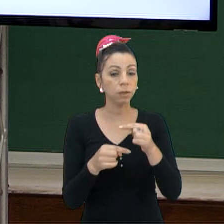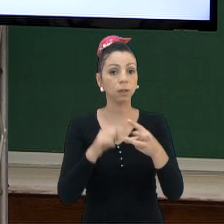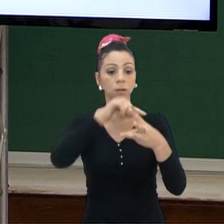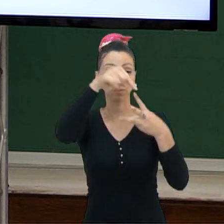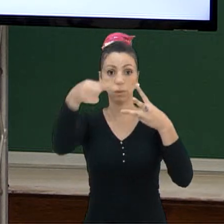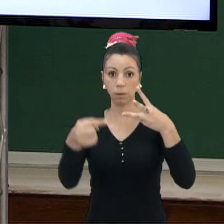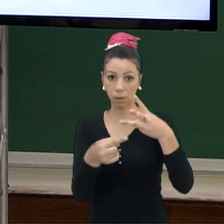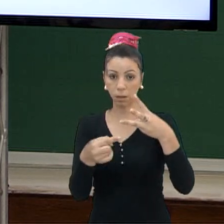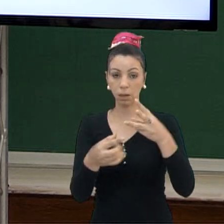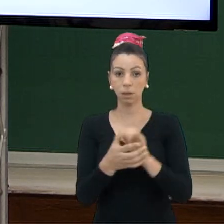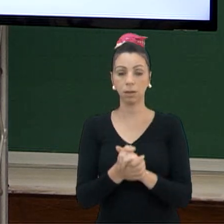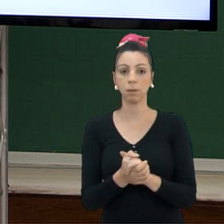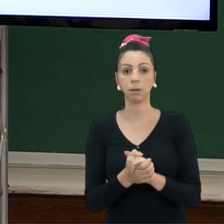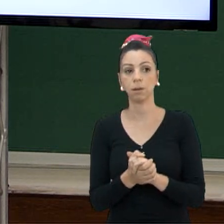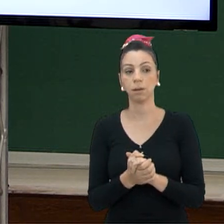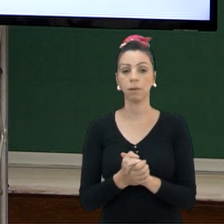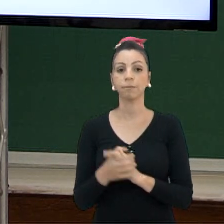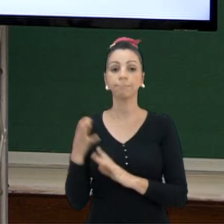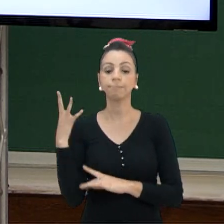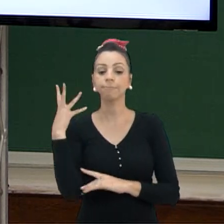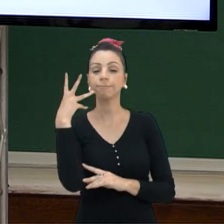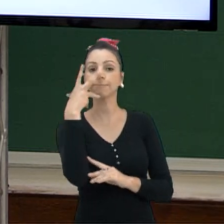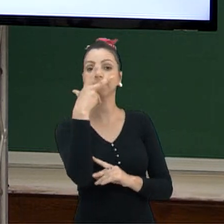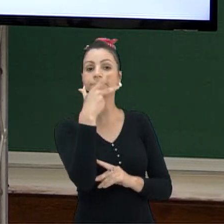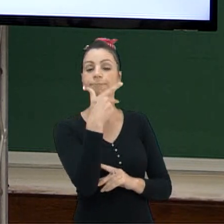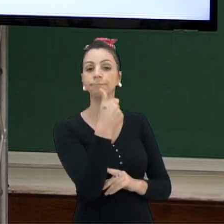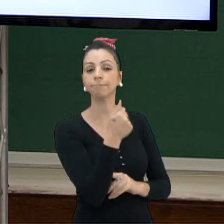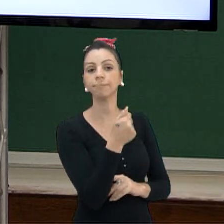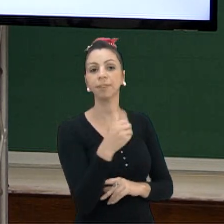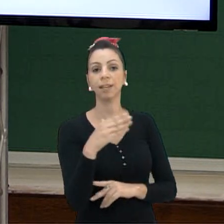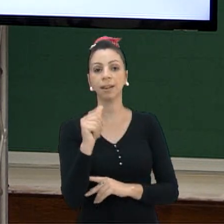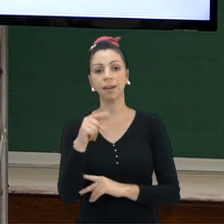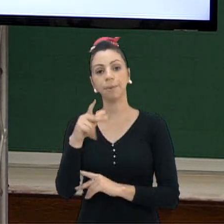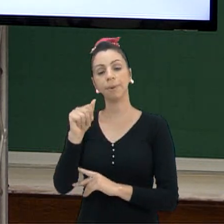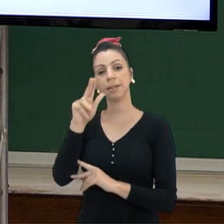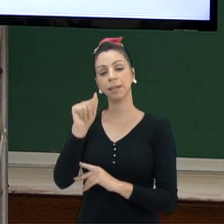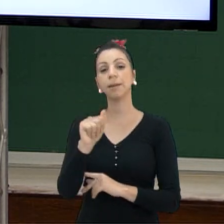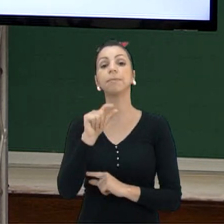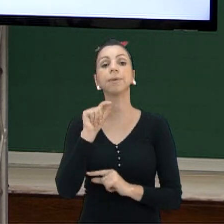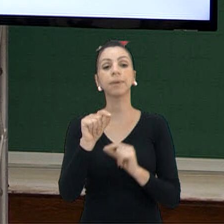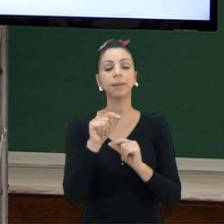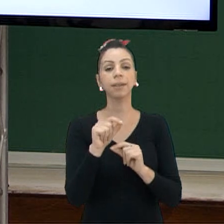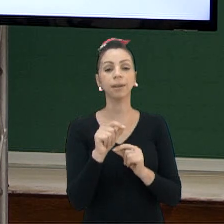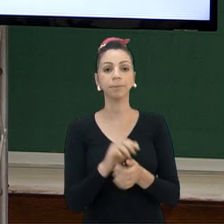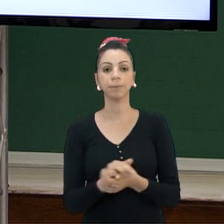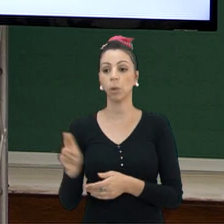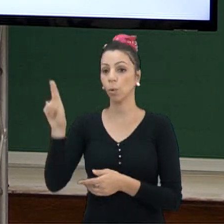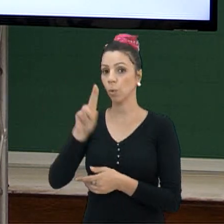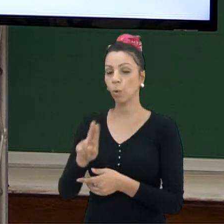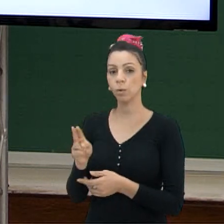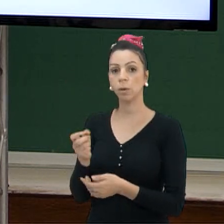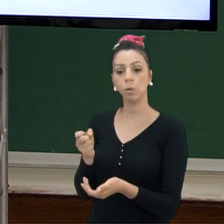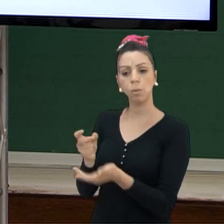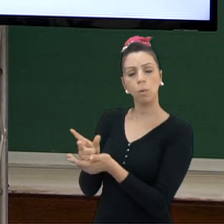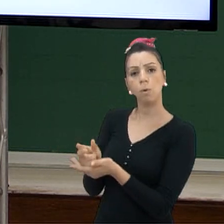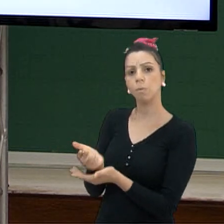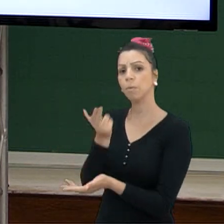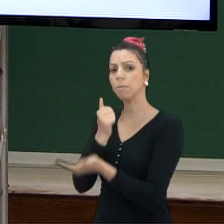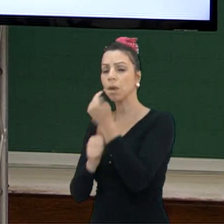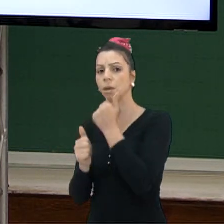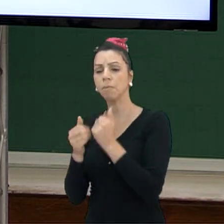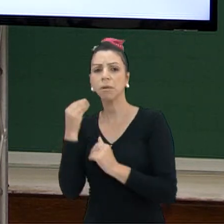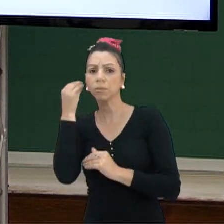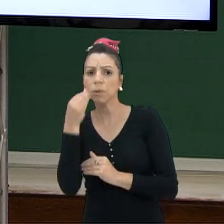as belezas de Capanema, viva a natureza. Use, compre, beba, coma,